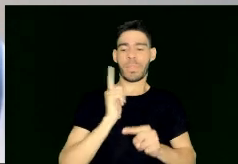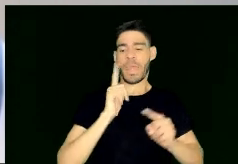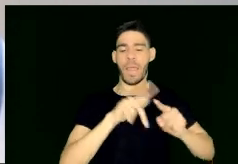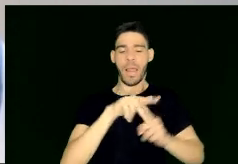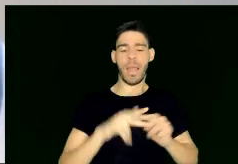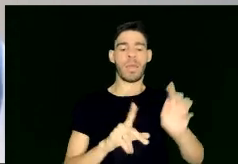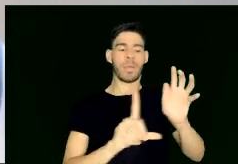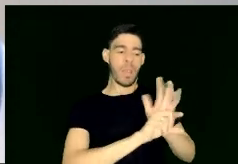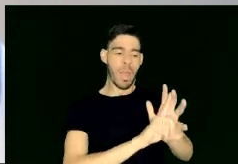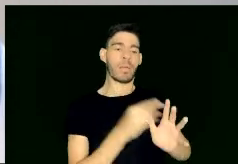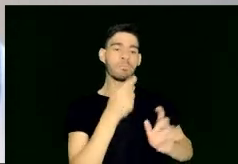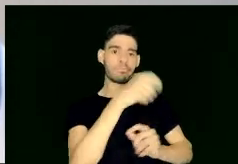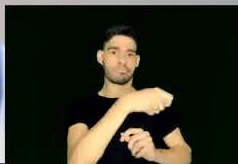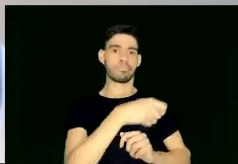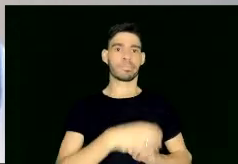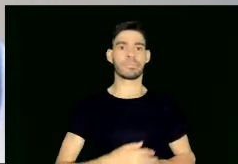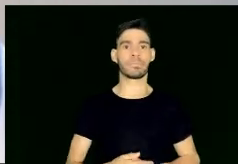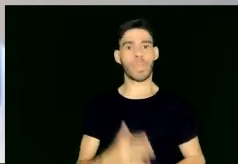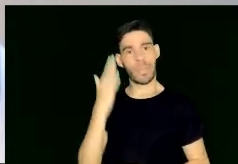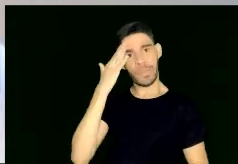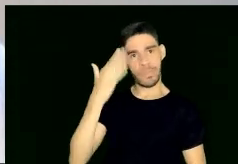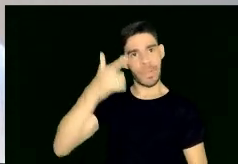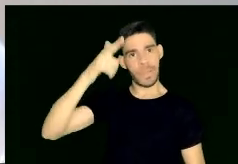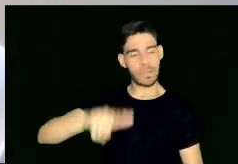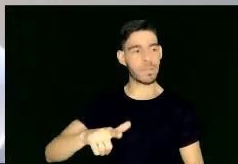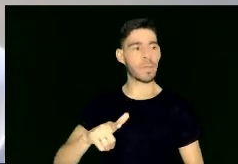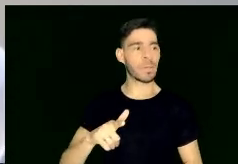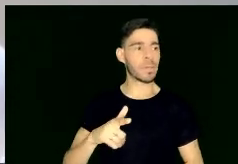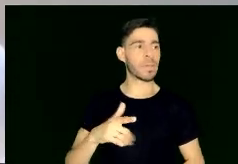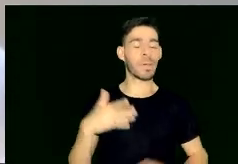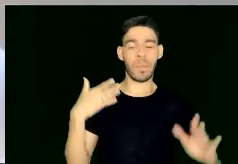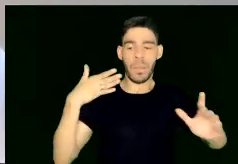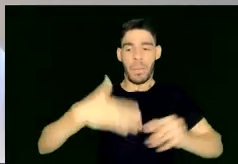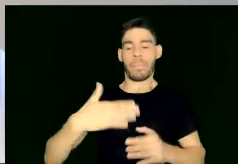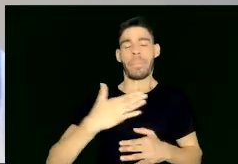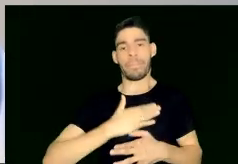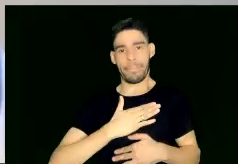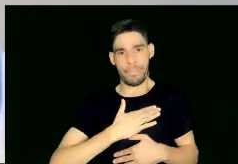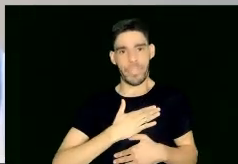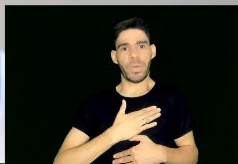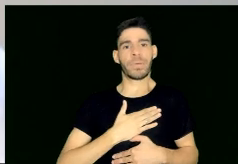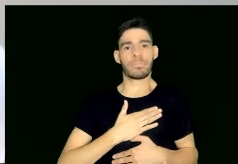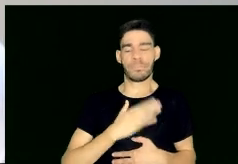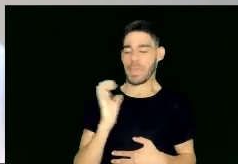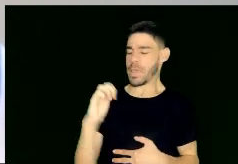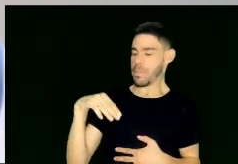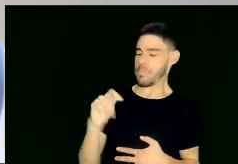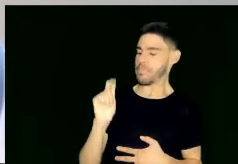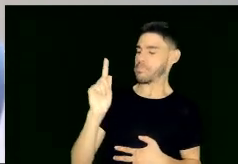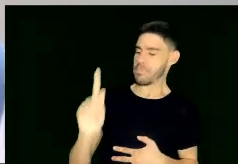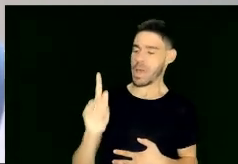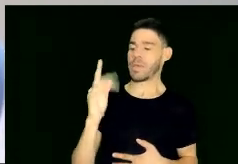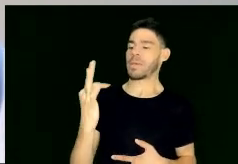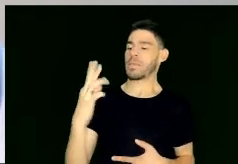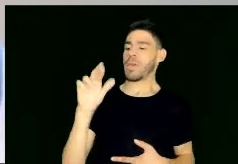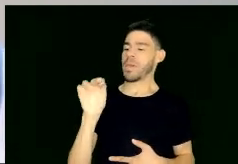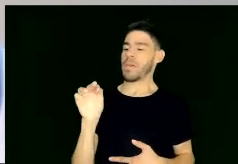e tem os instrumentos normativos para isso. Muito obrigado mais uma vez pela minha participação